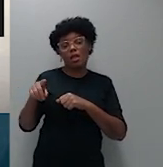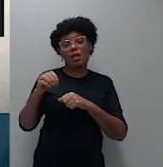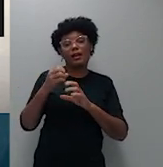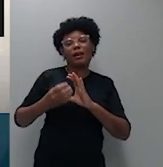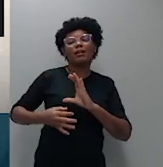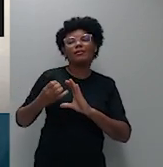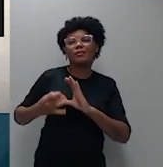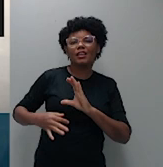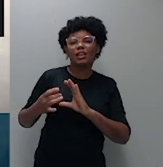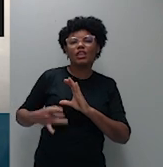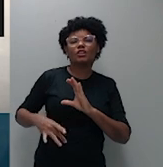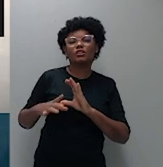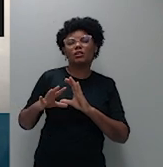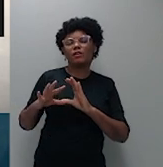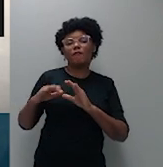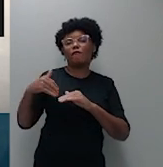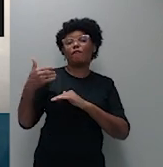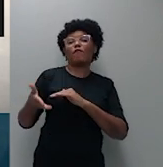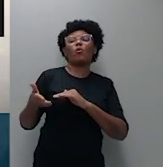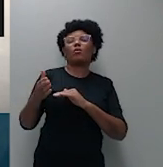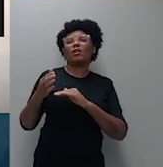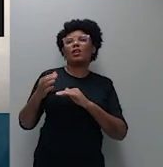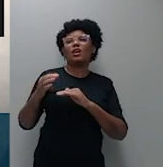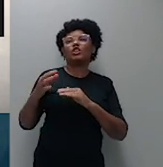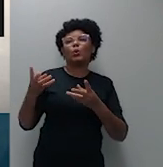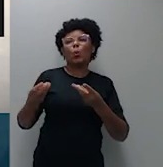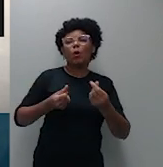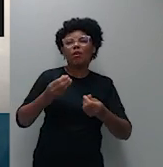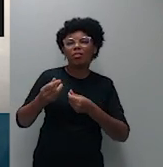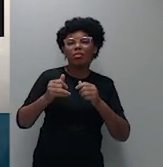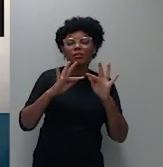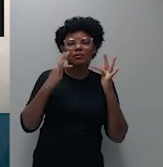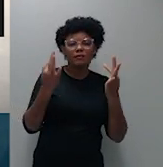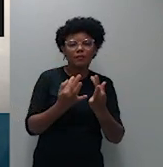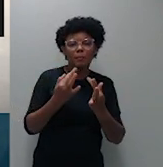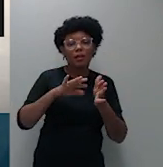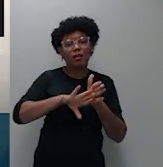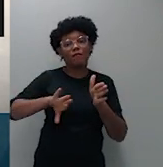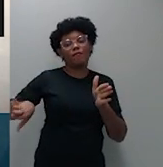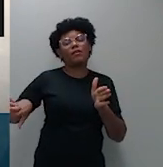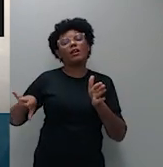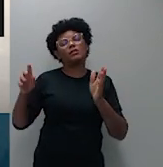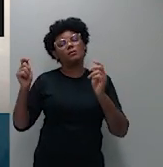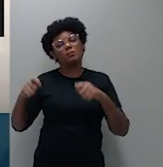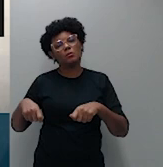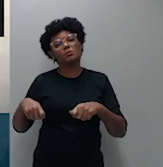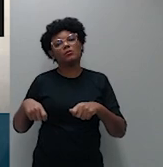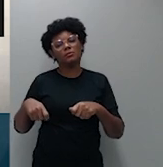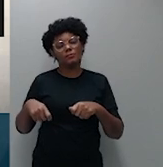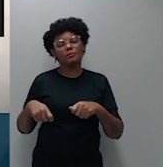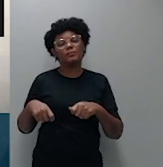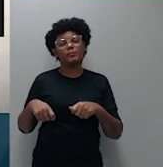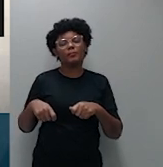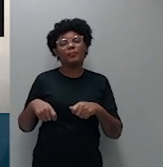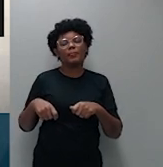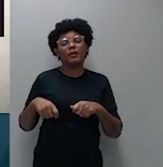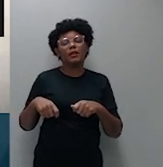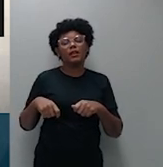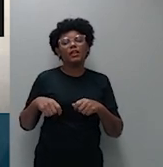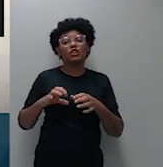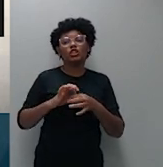de qualificação familiar afasta-se a possibilidade de livre